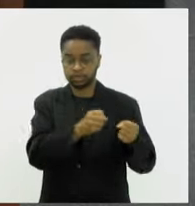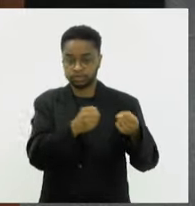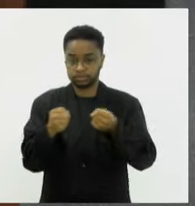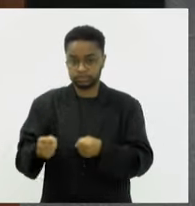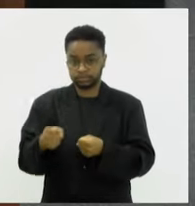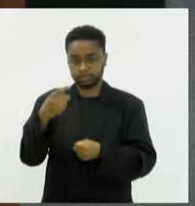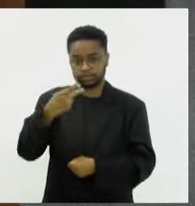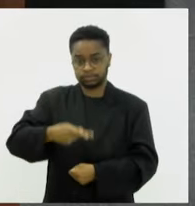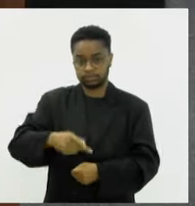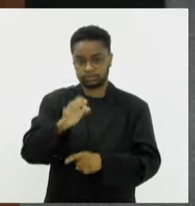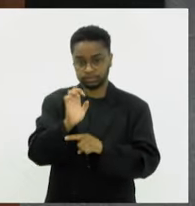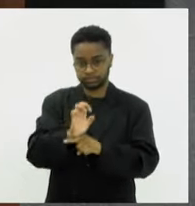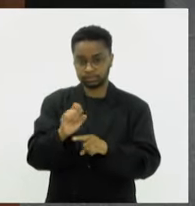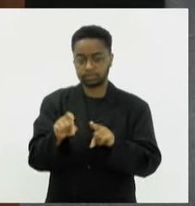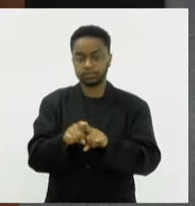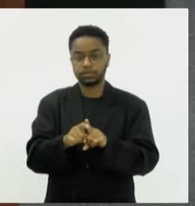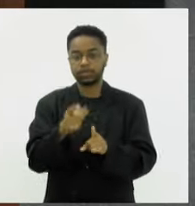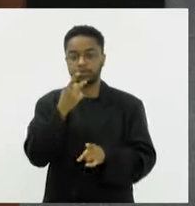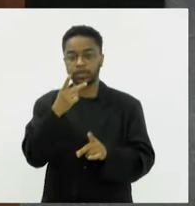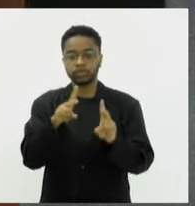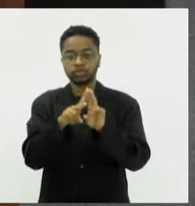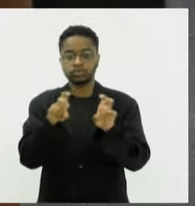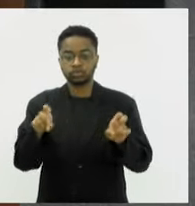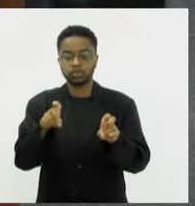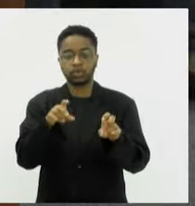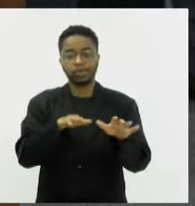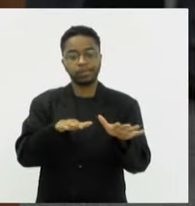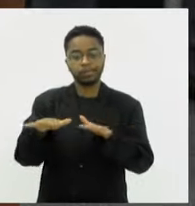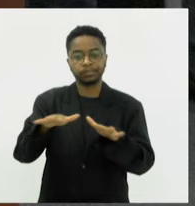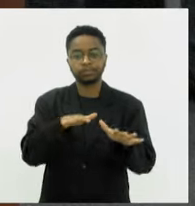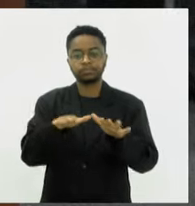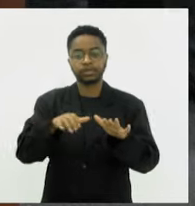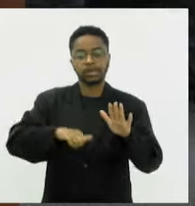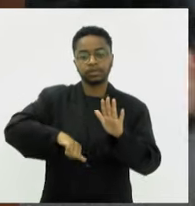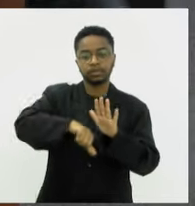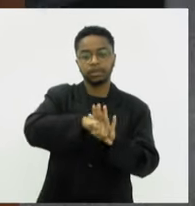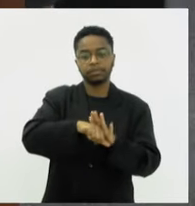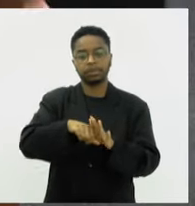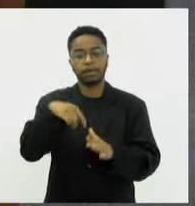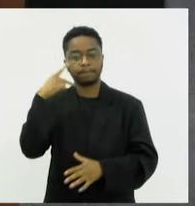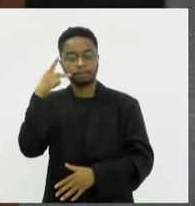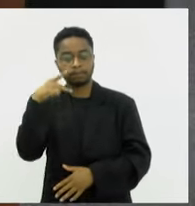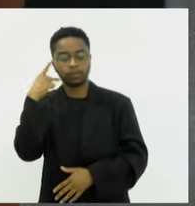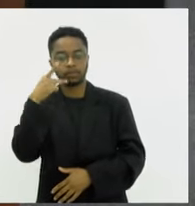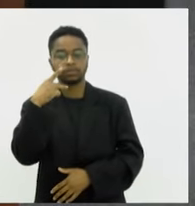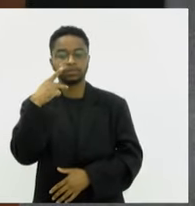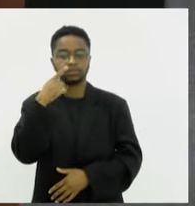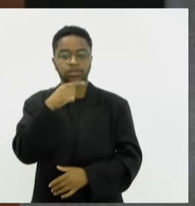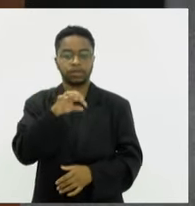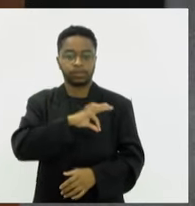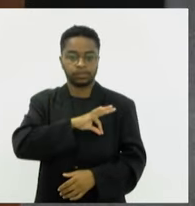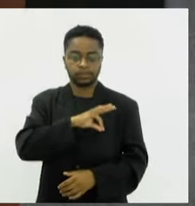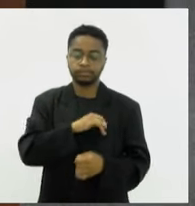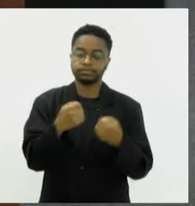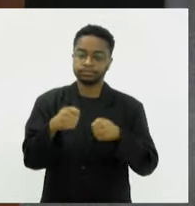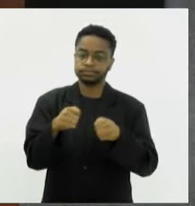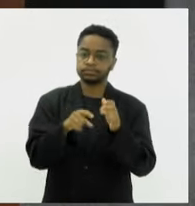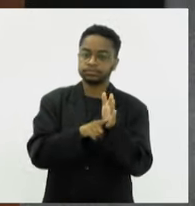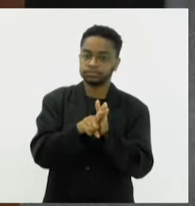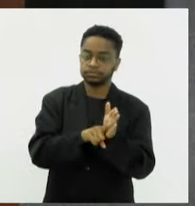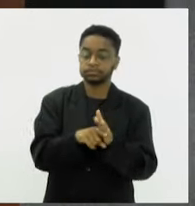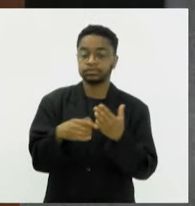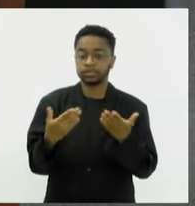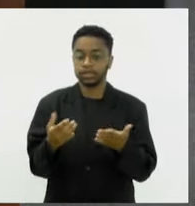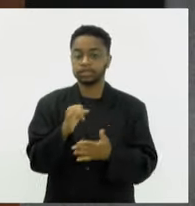corrompidas, é falar dessa sinergia entre crime, polícia e política que tem que ser investigada. Então, quando a